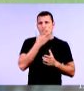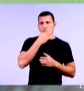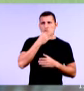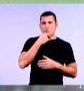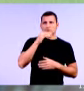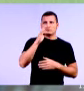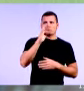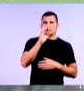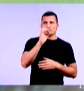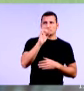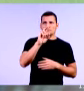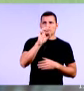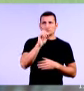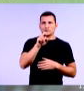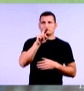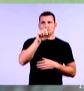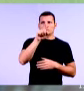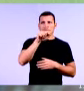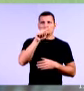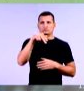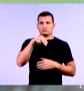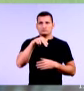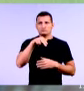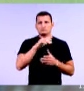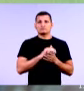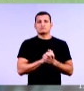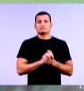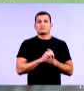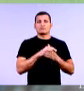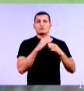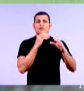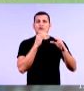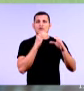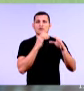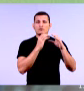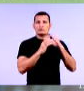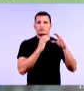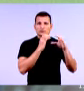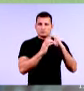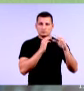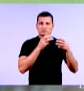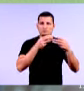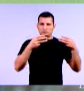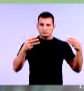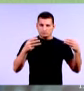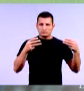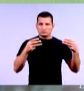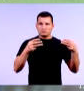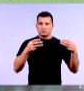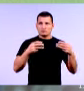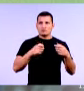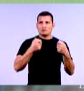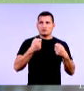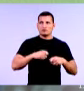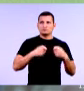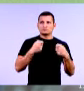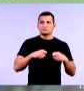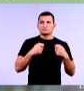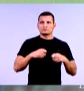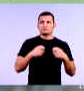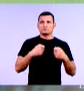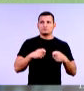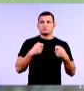rede de computadores é necessidade de comunicação de dados. Então, motivo da existência de uma rede de computadores